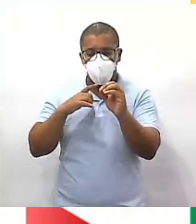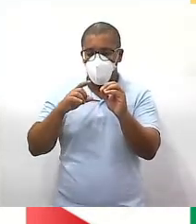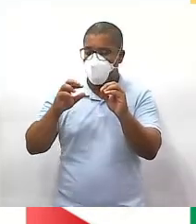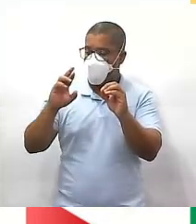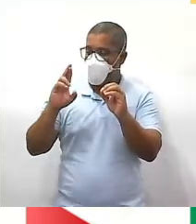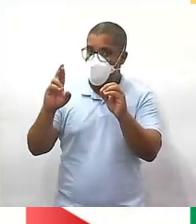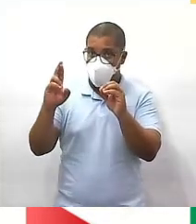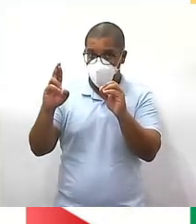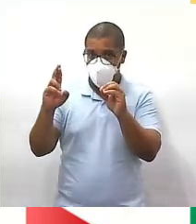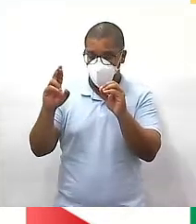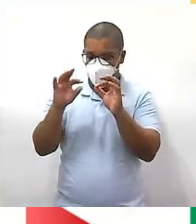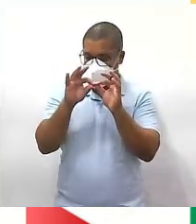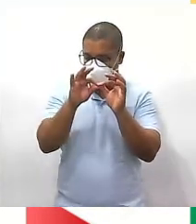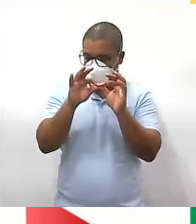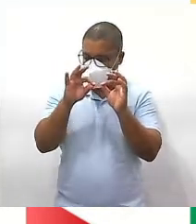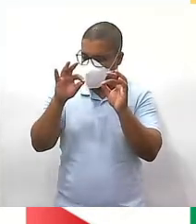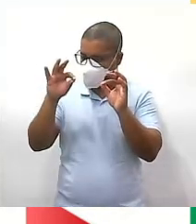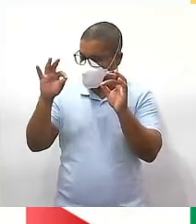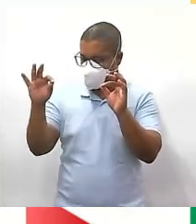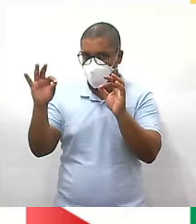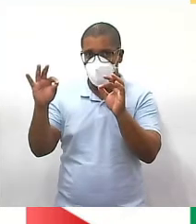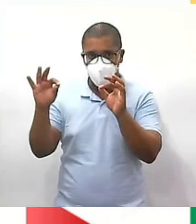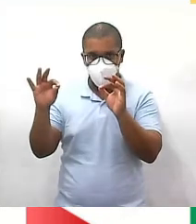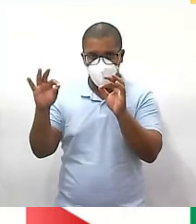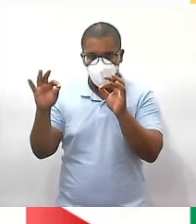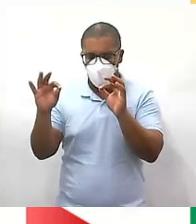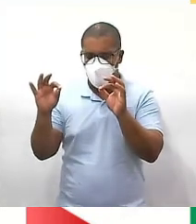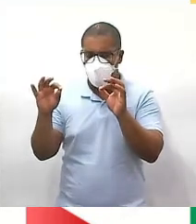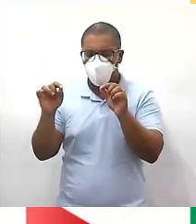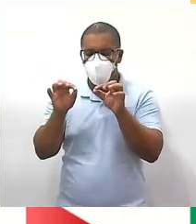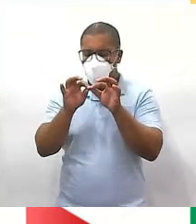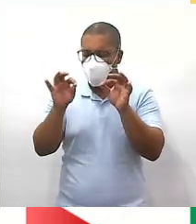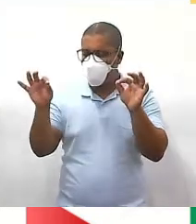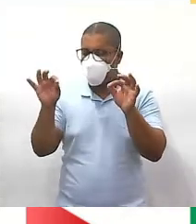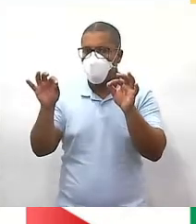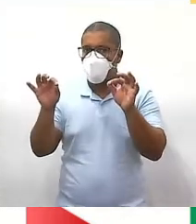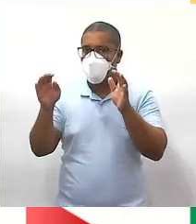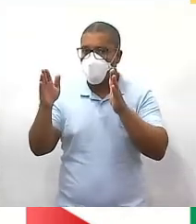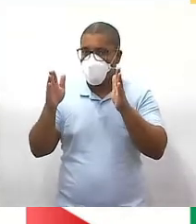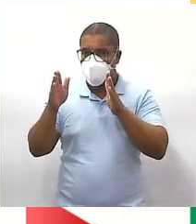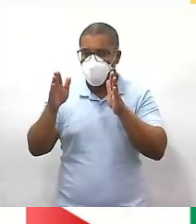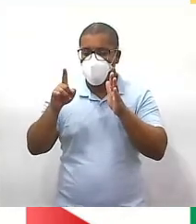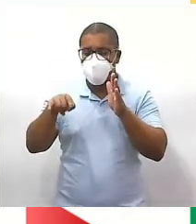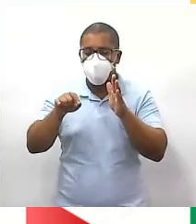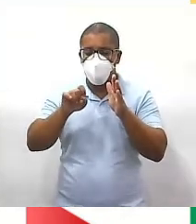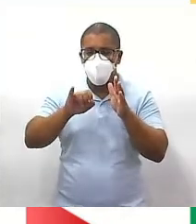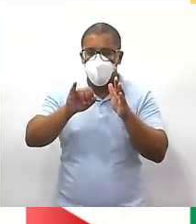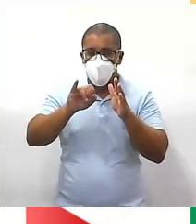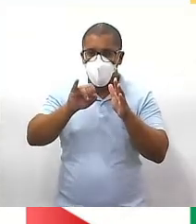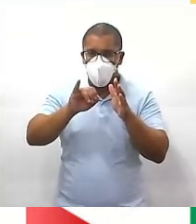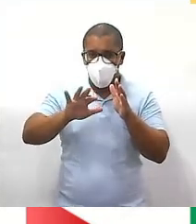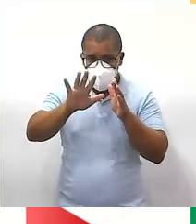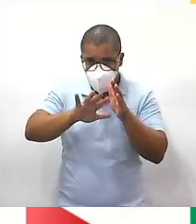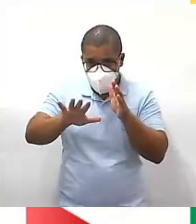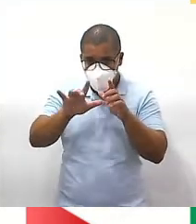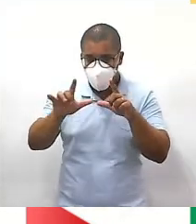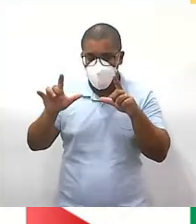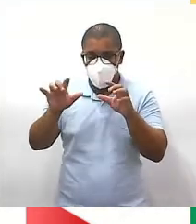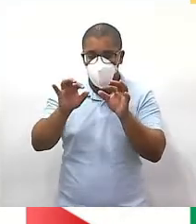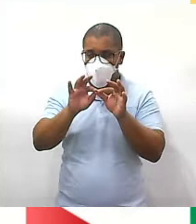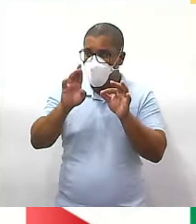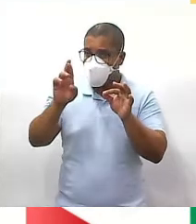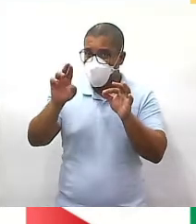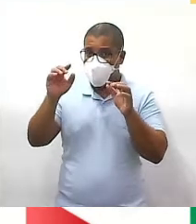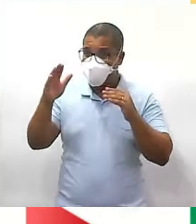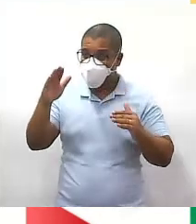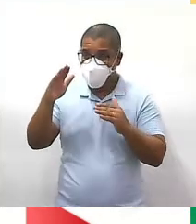o campo, o lugar geométrico dessa figura. Então, o raio é que vai fazer essa